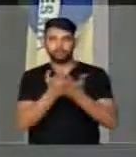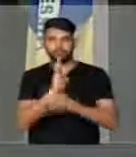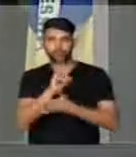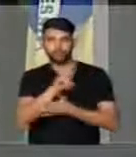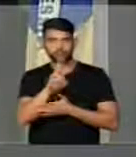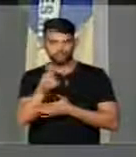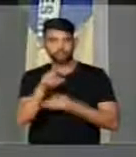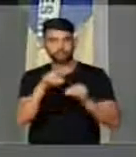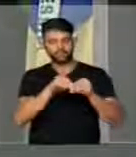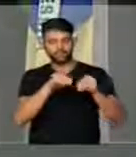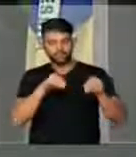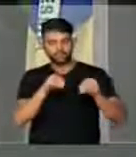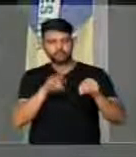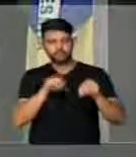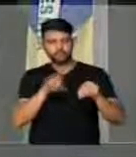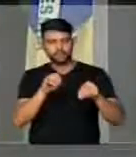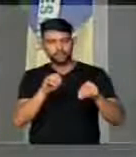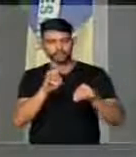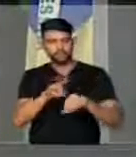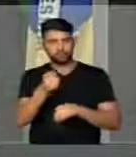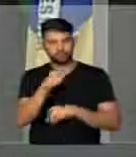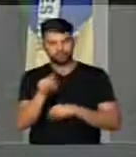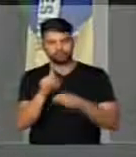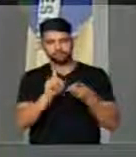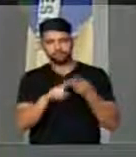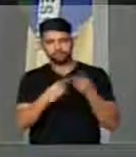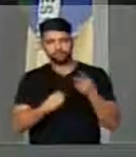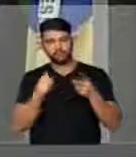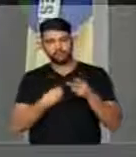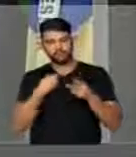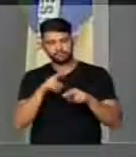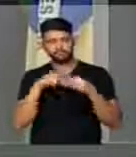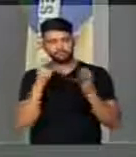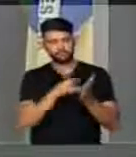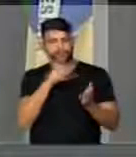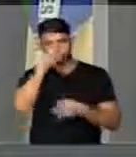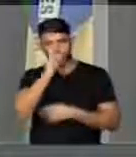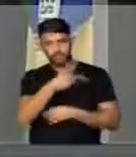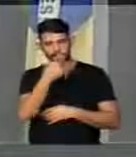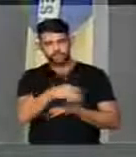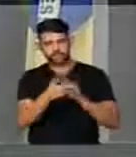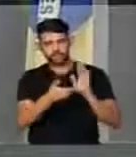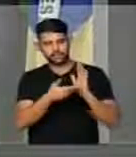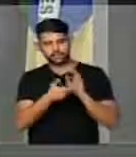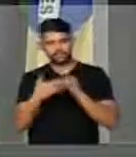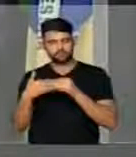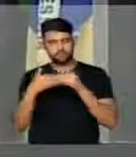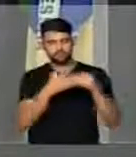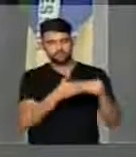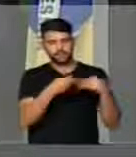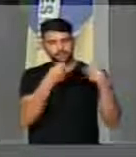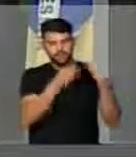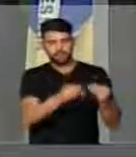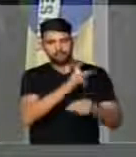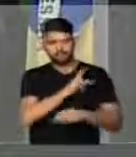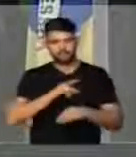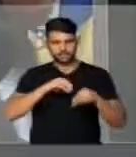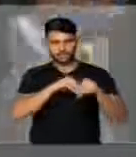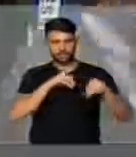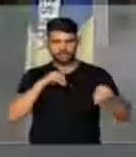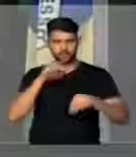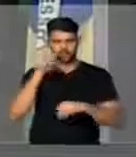isso, a desvinculação das receitas da União, que foi, inclusive, mandada para essa casa pela presidente afastada